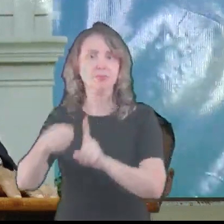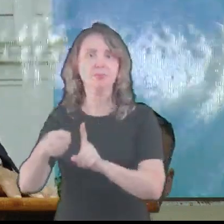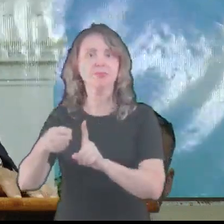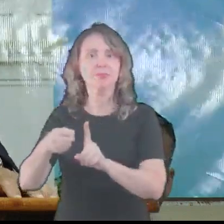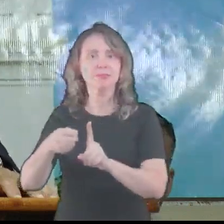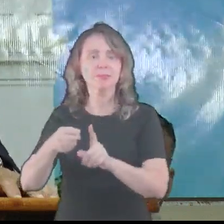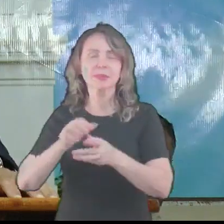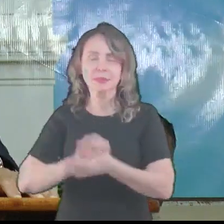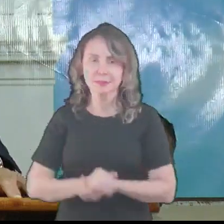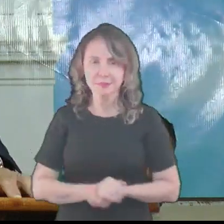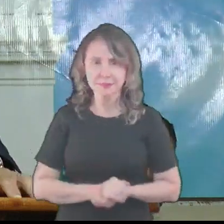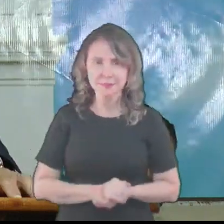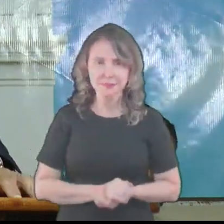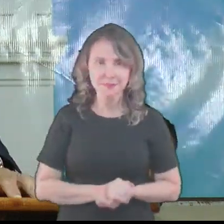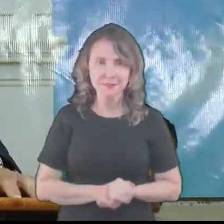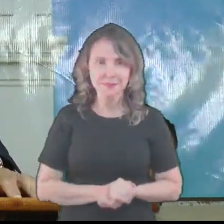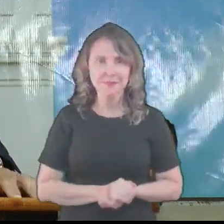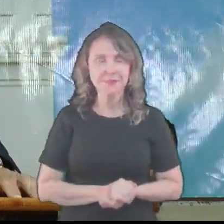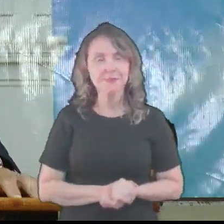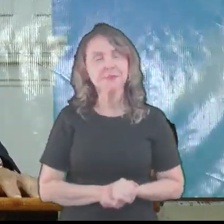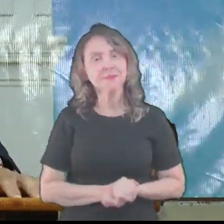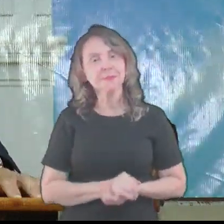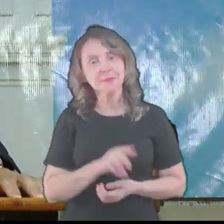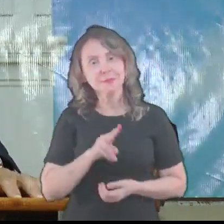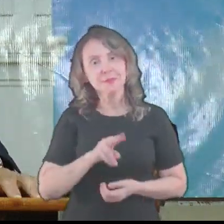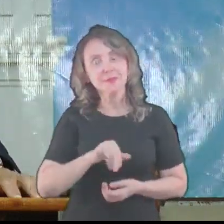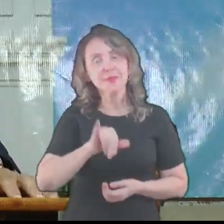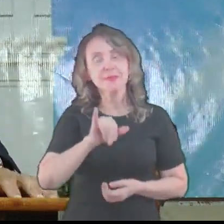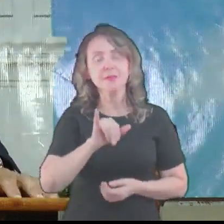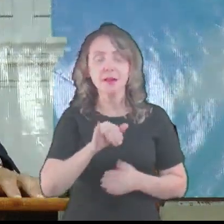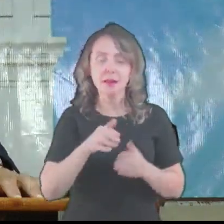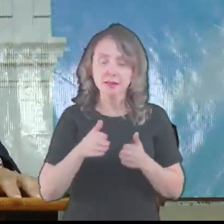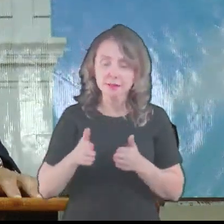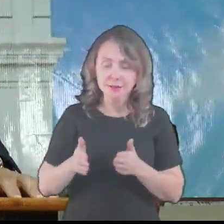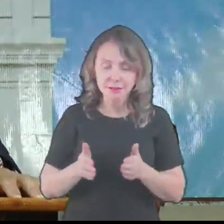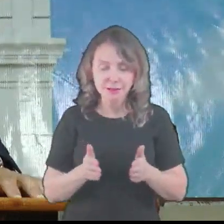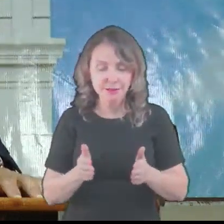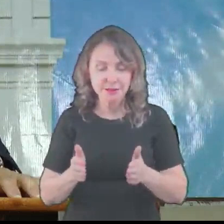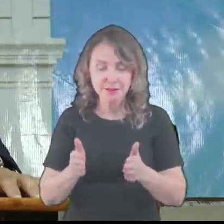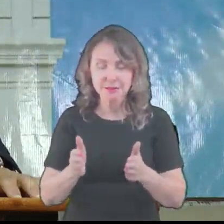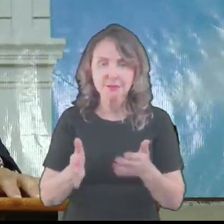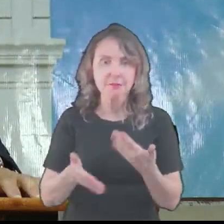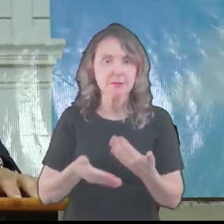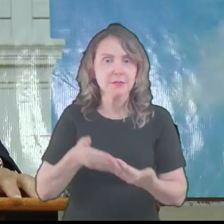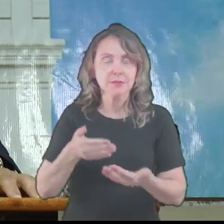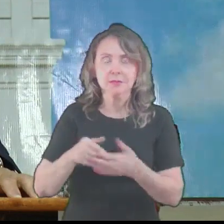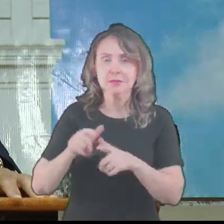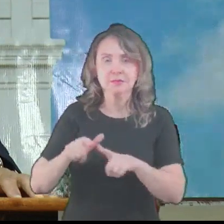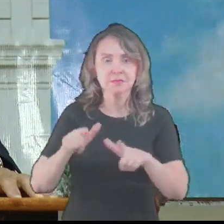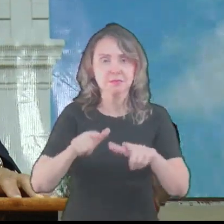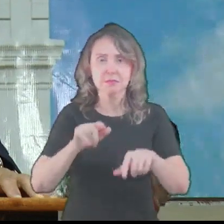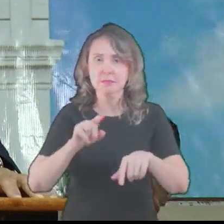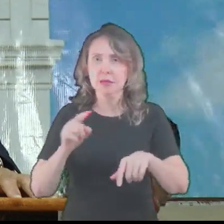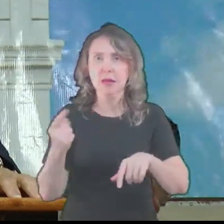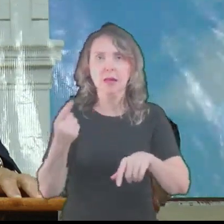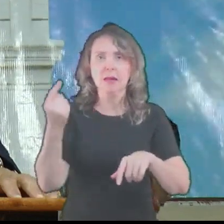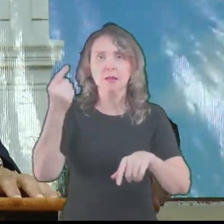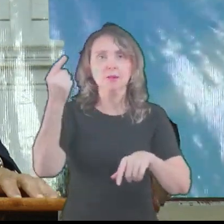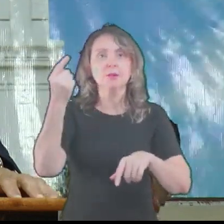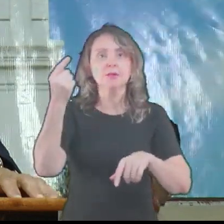ele diz: e eles pastarão nos caminhos, e em todos os lugares altos